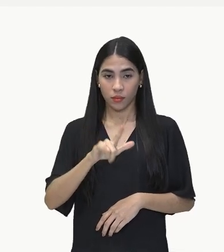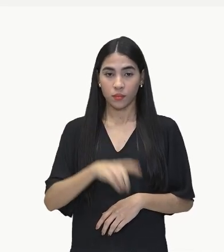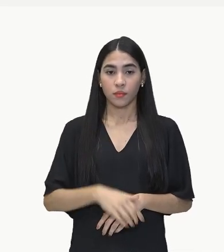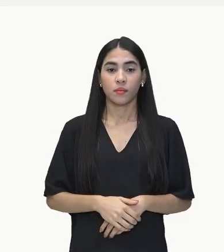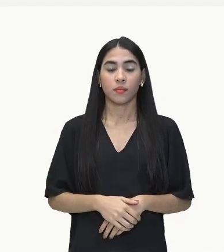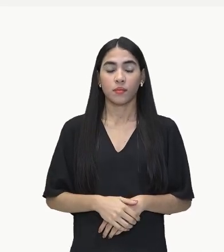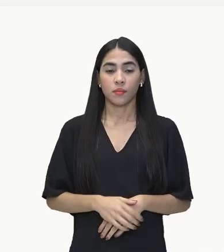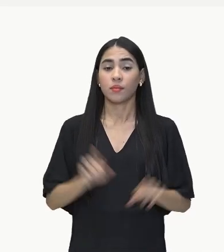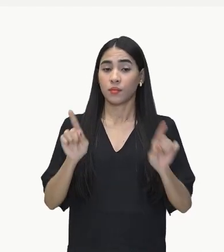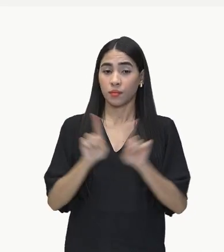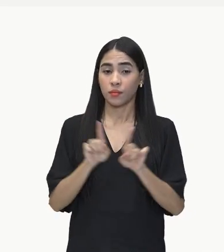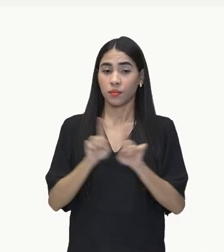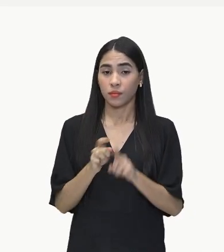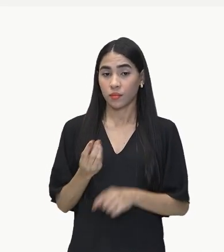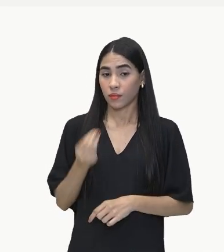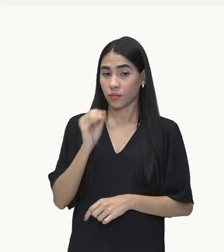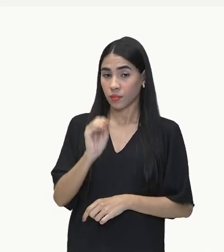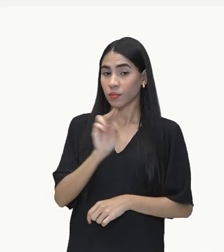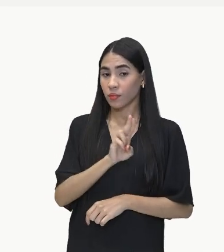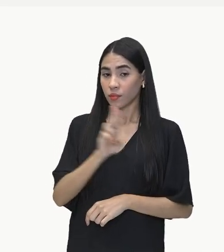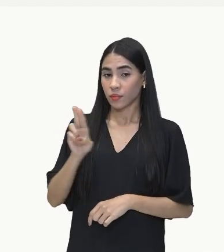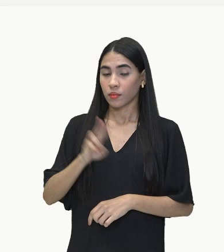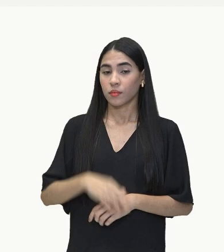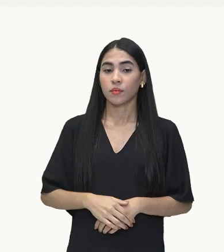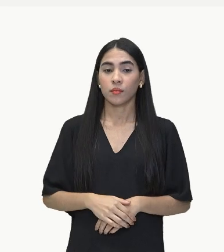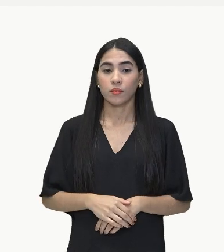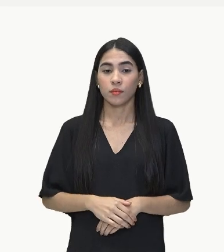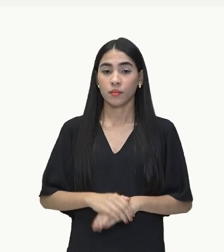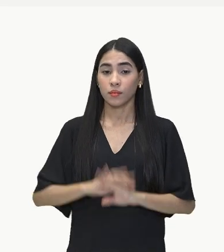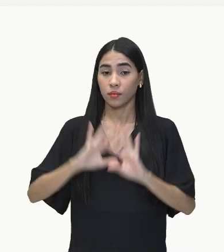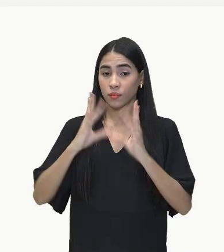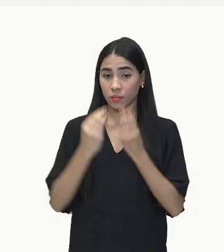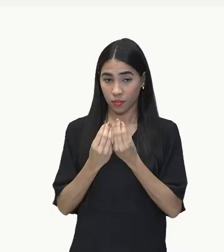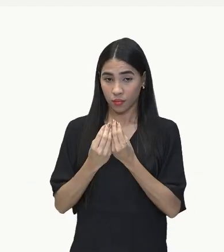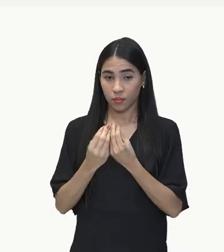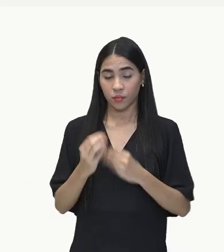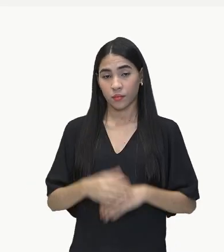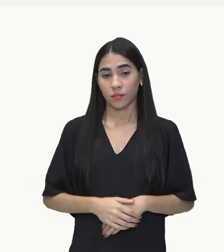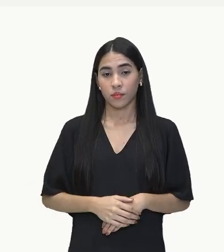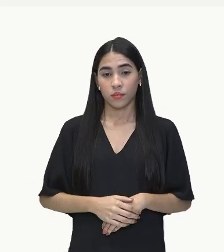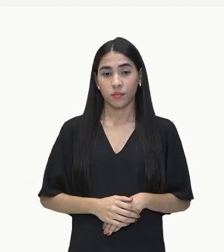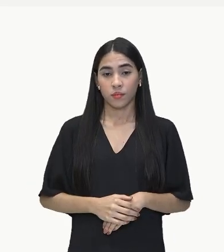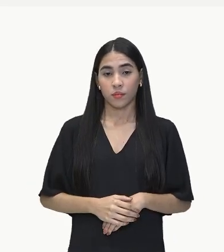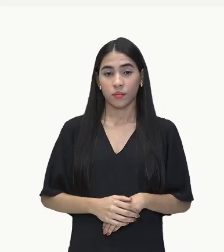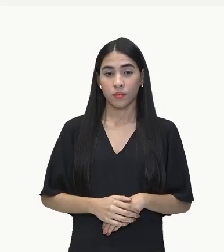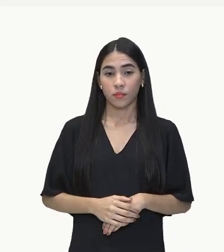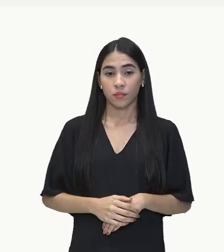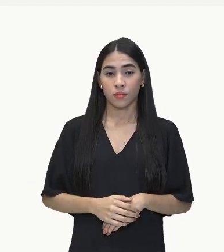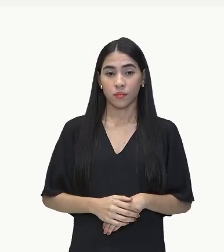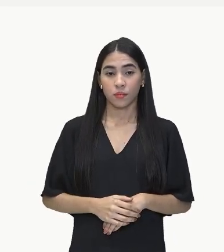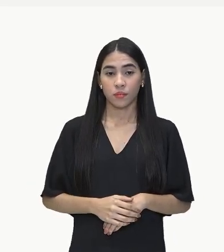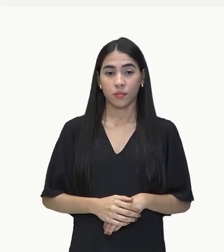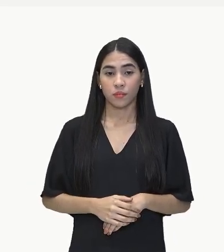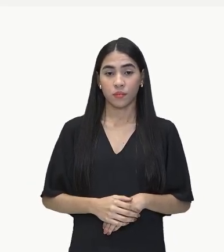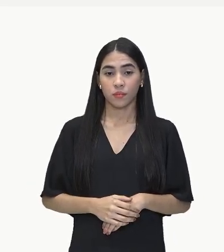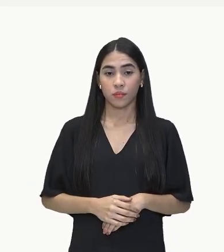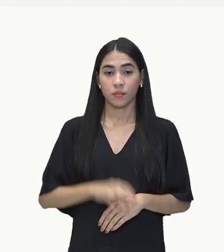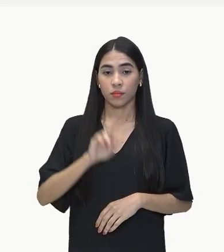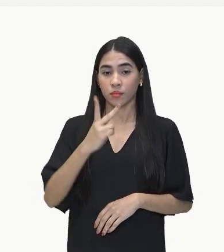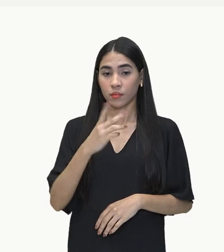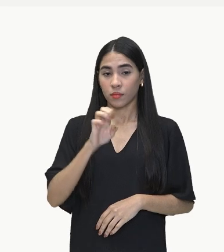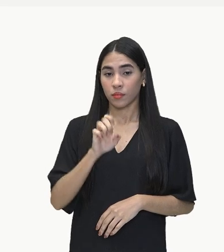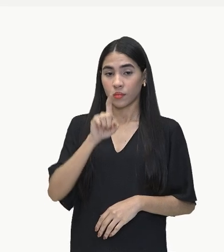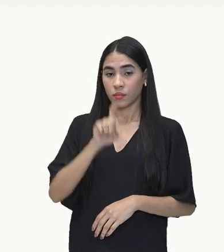E vou colocar o nome do composto, tá? 3 e 5 dimetil